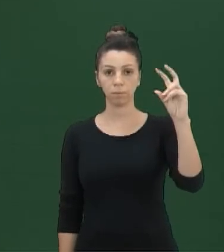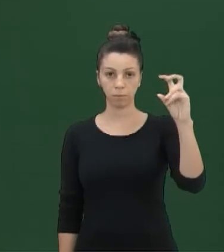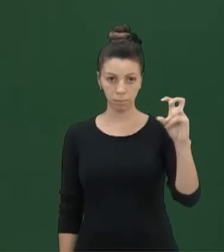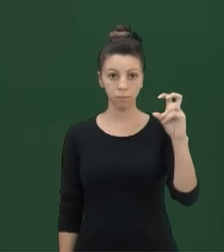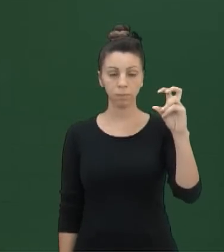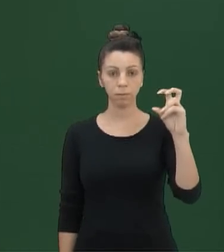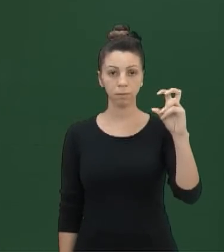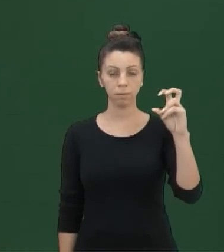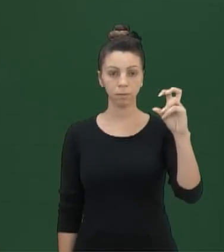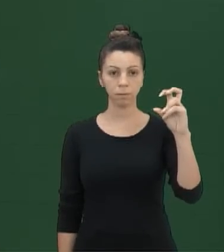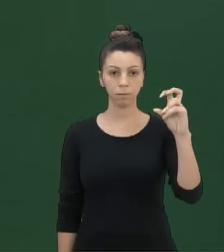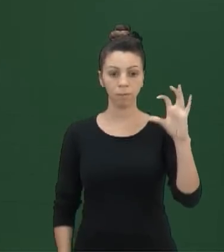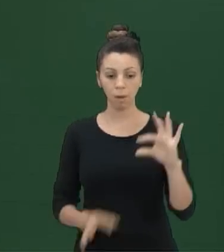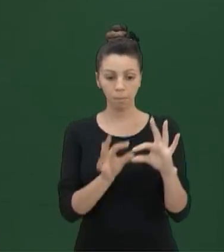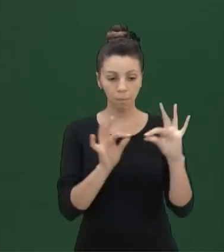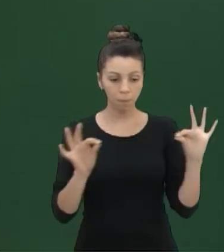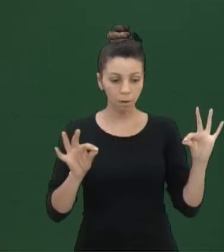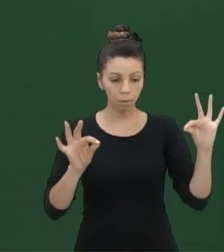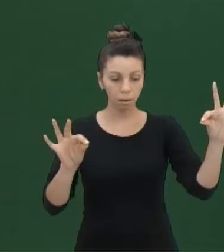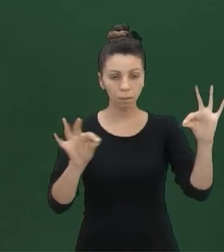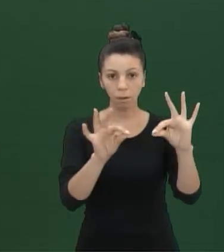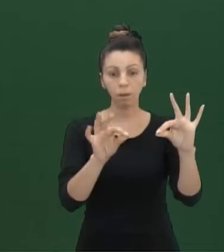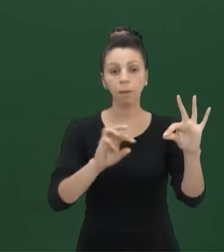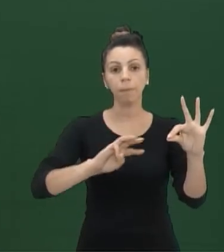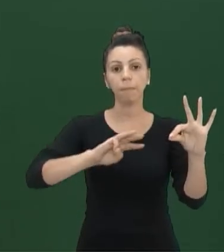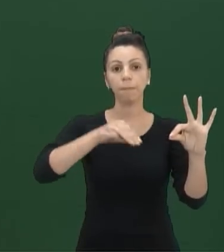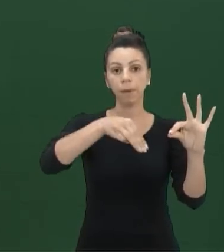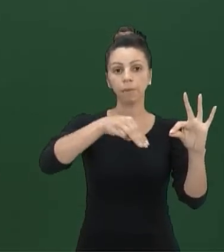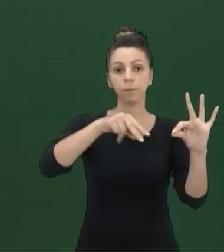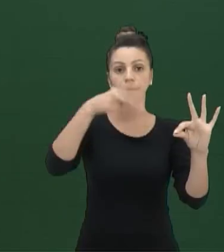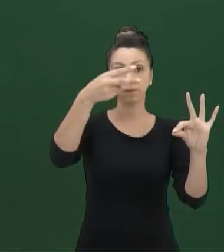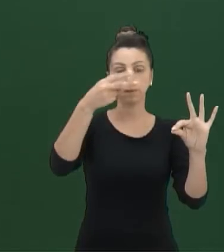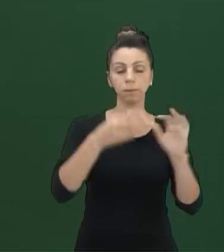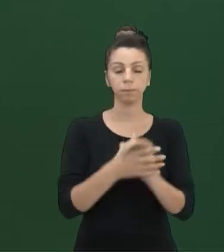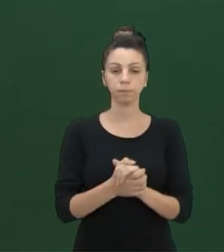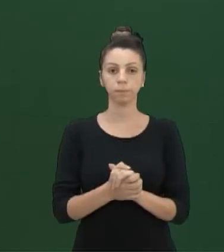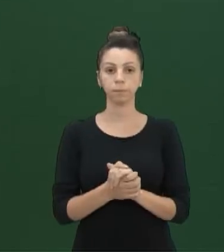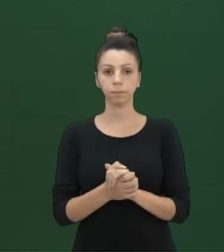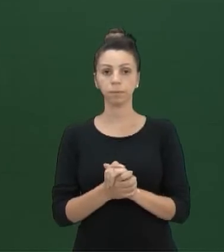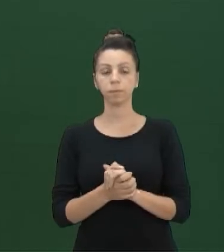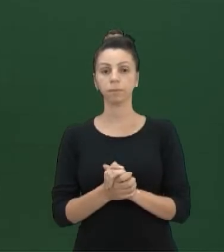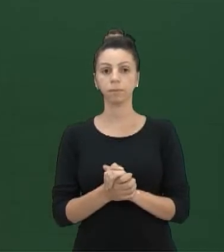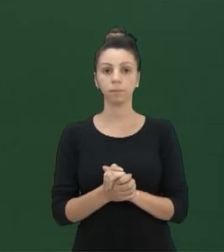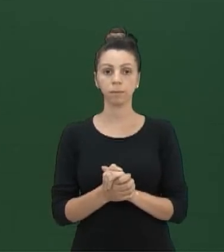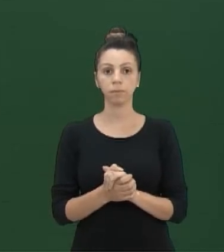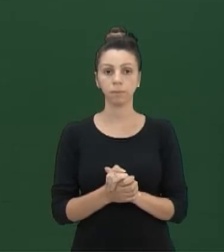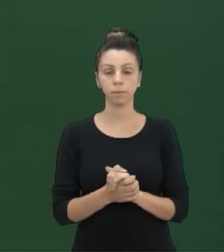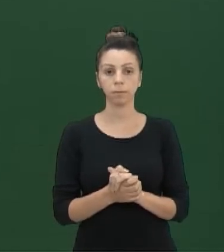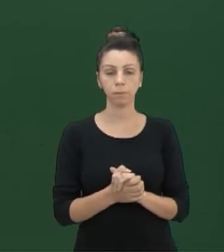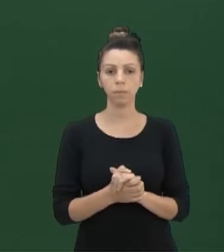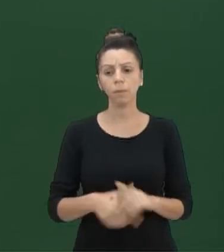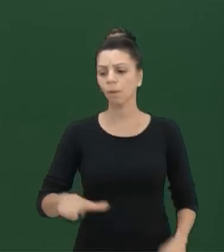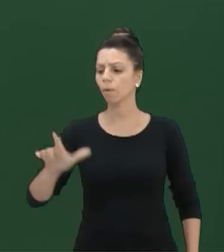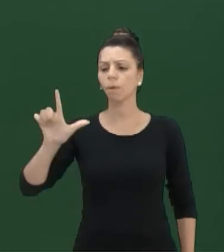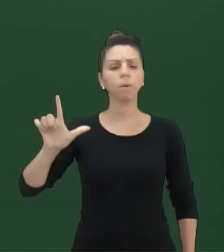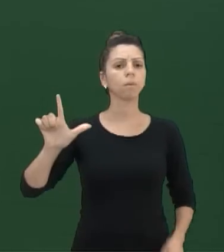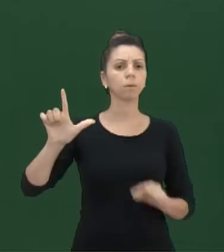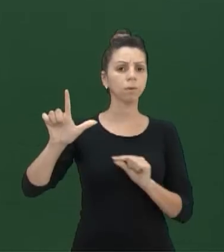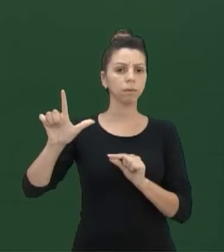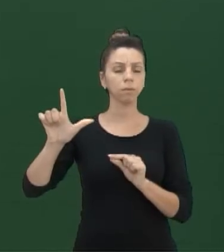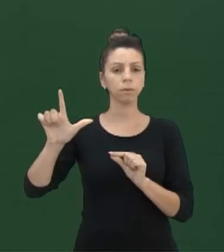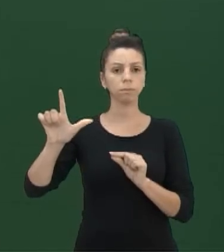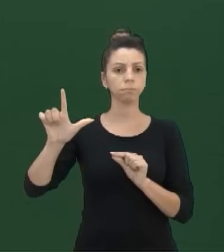3.025 metros quadrados. Se a tarefa mede 3.025 metros quadrados, a gente vai ter que ver o litro agora. O